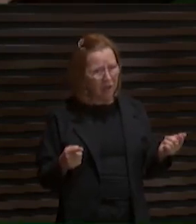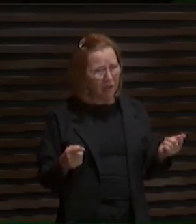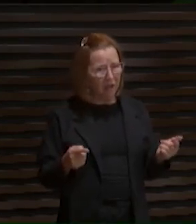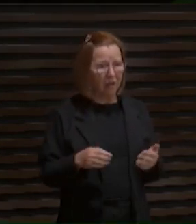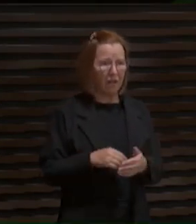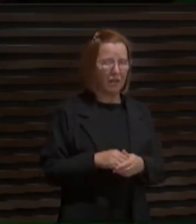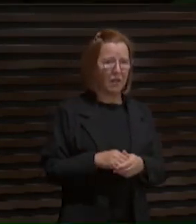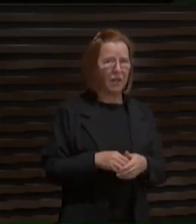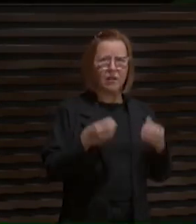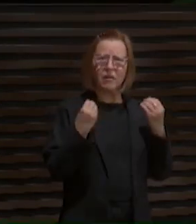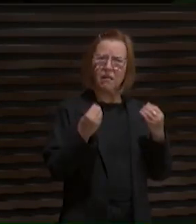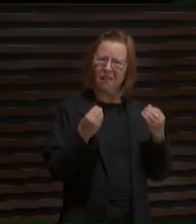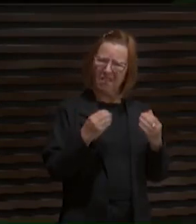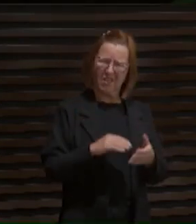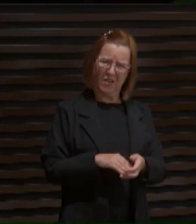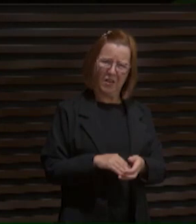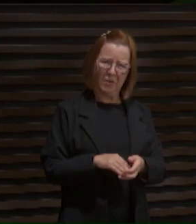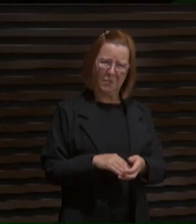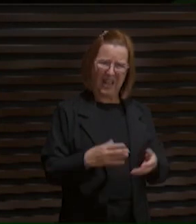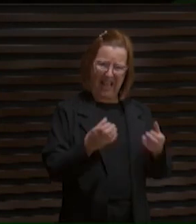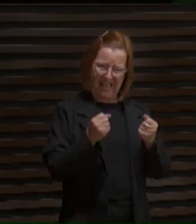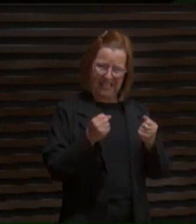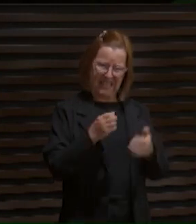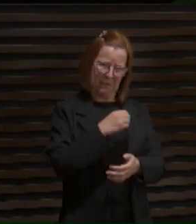se apoiando na libertinagem,